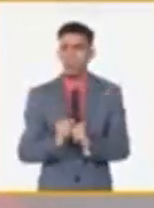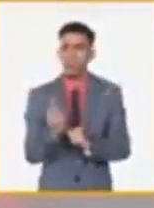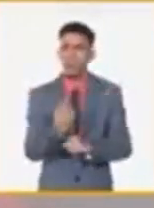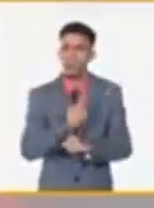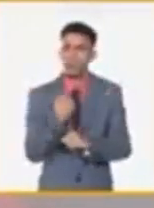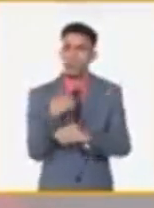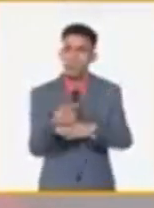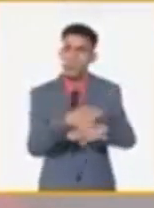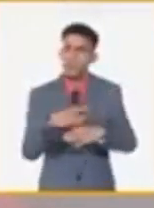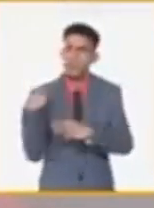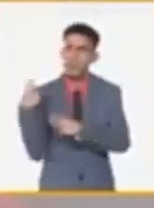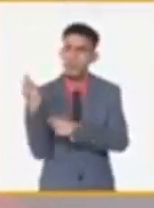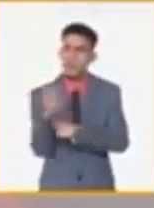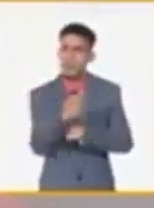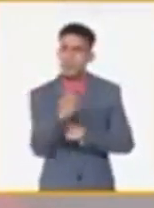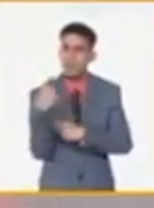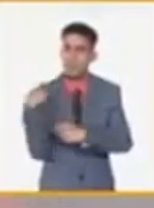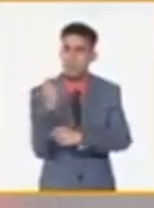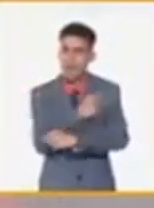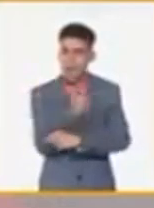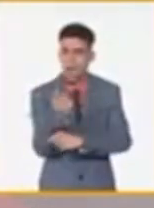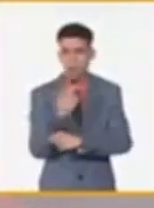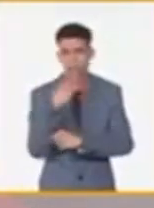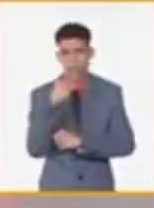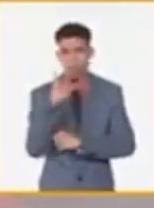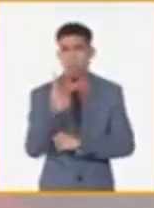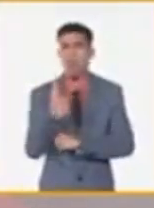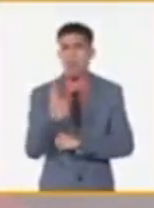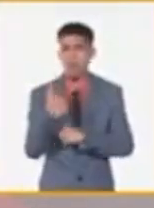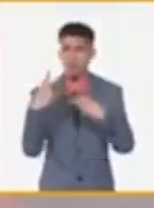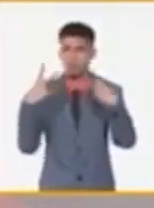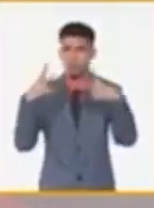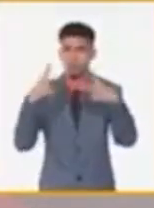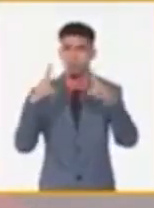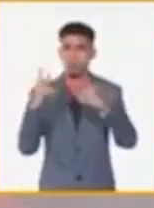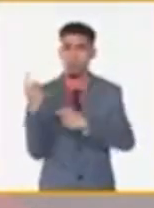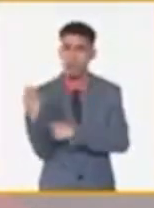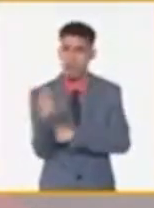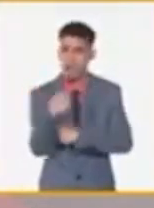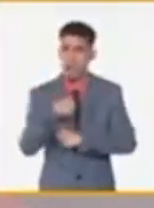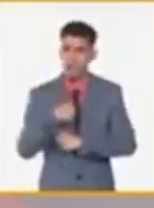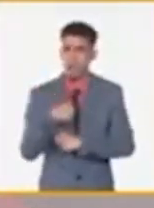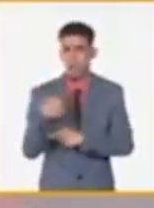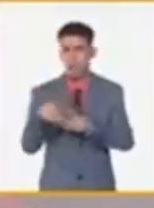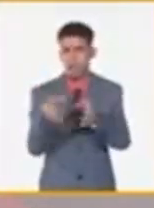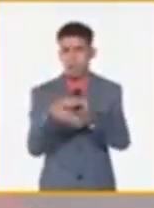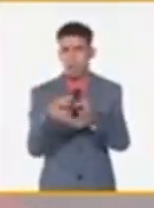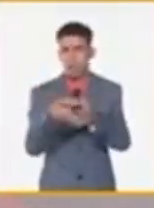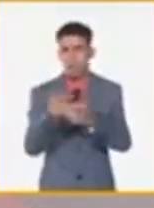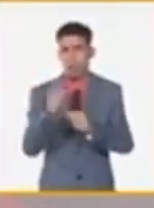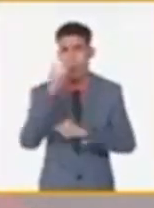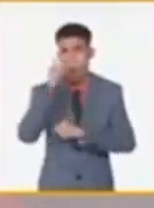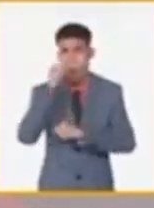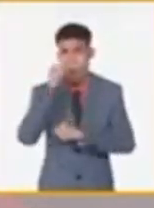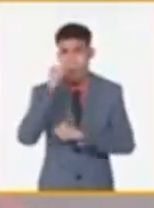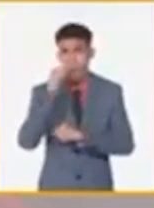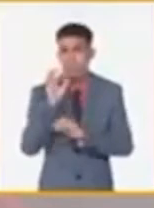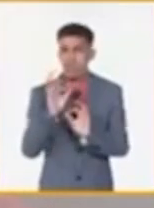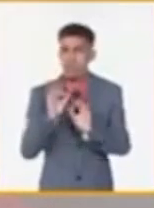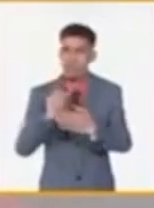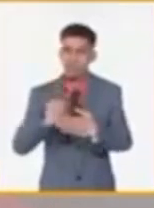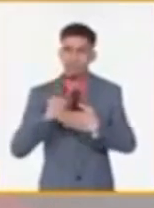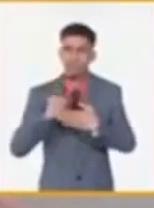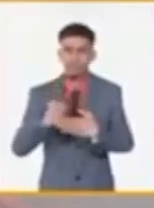teólogos como padre con é um teó Dominic out teó Dominic Hombres que h contribuo